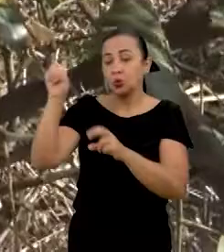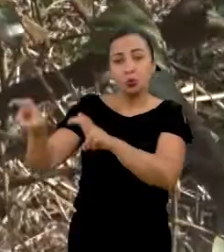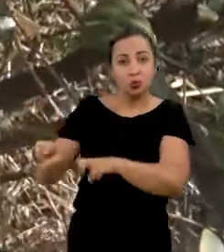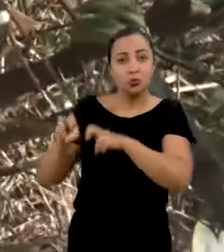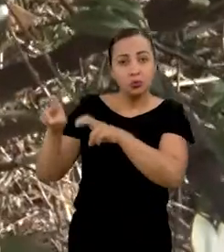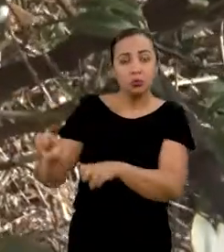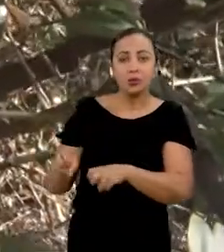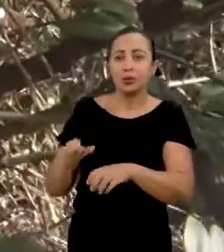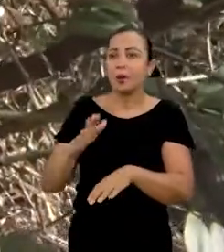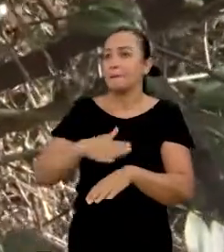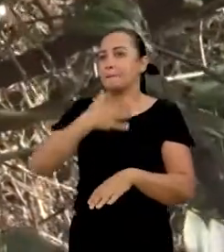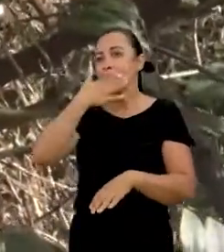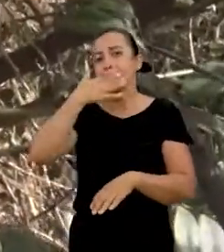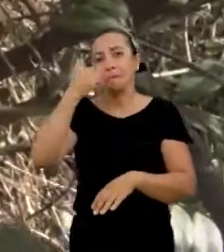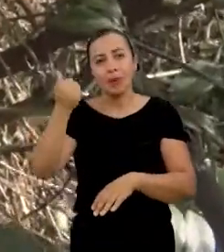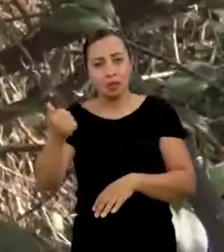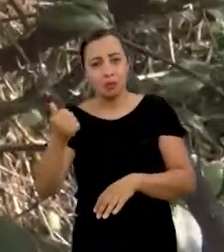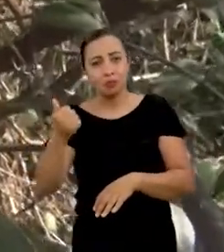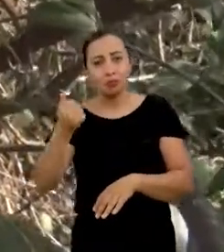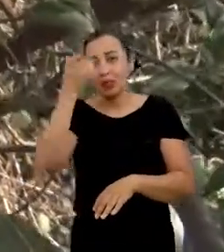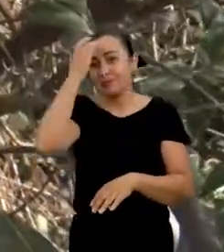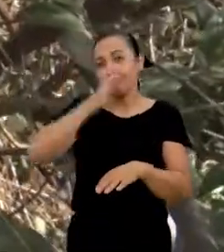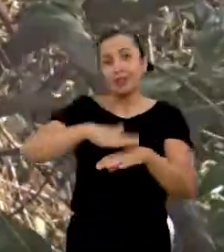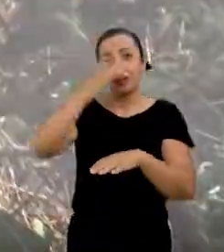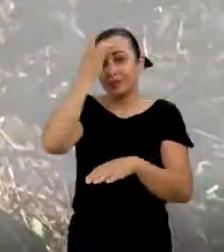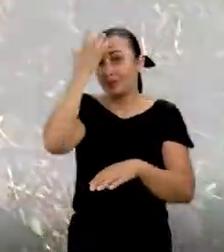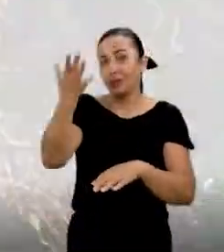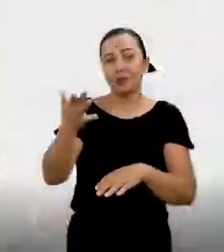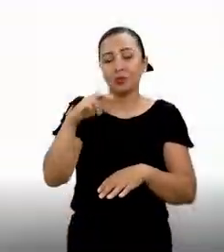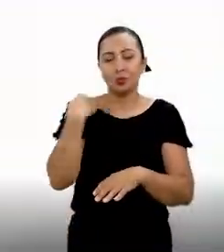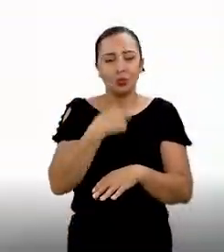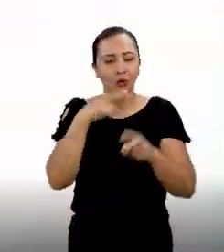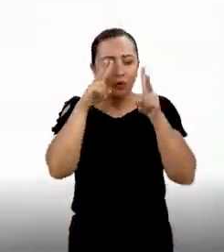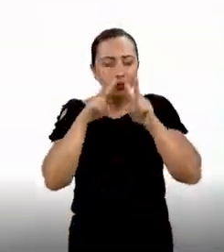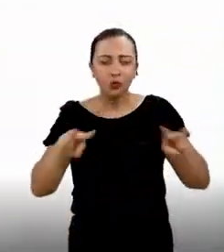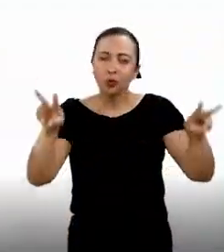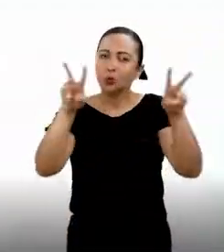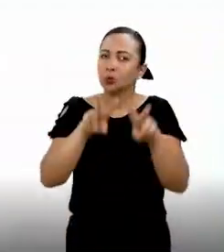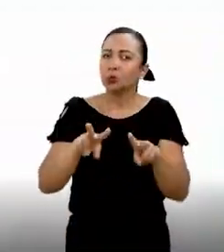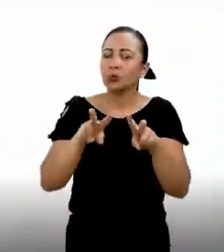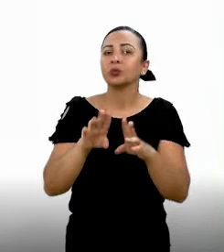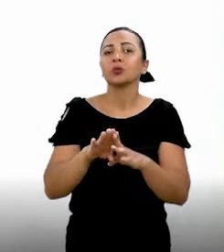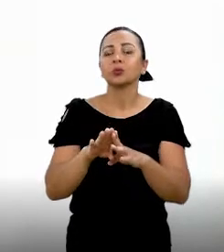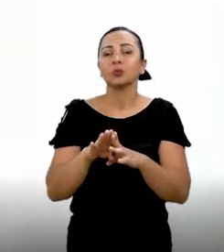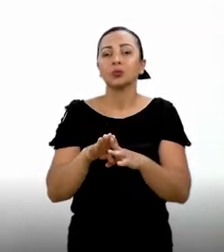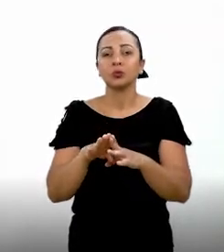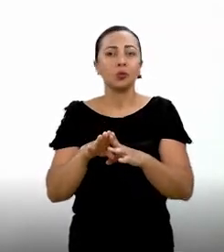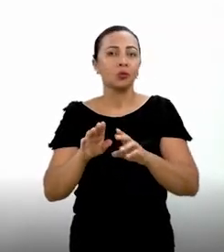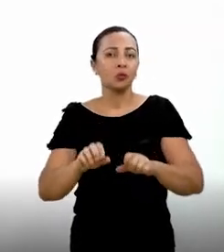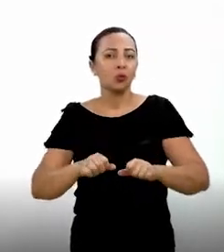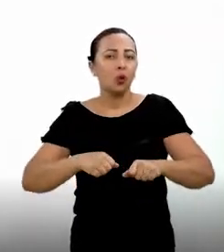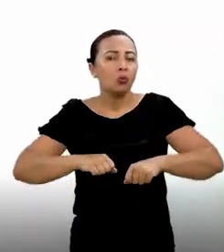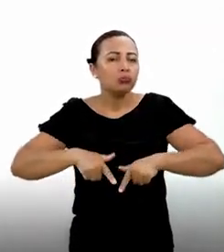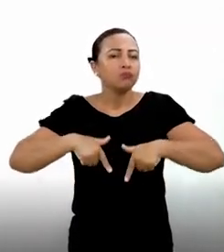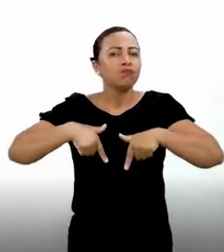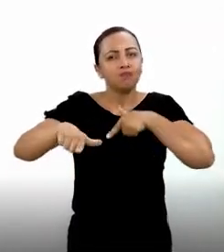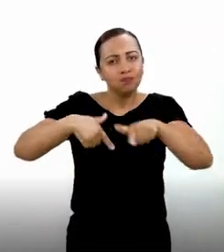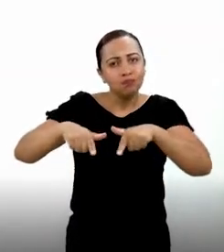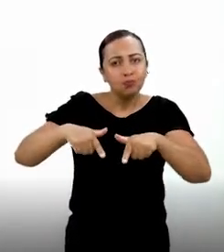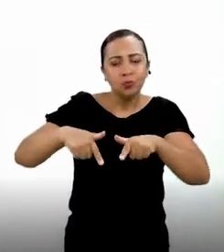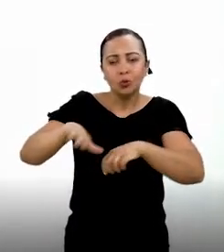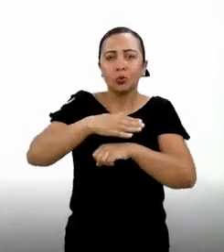mais fácil, né? Que nós visualizamos a ação sobre a casca do ovinho, do verme,